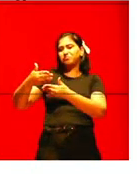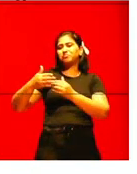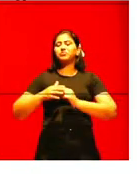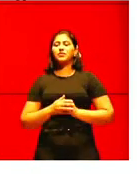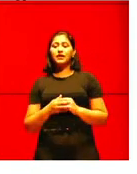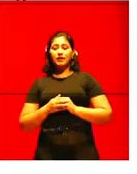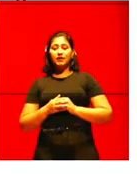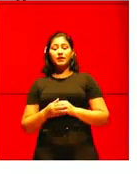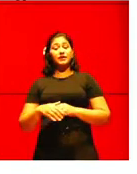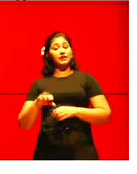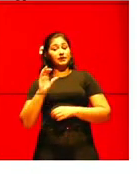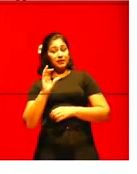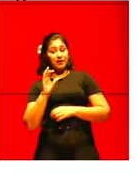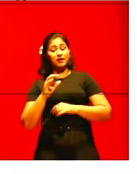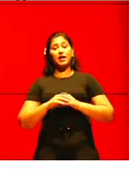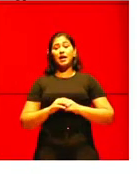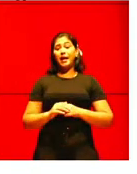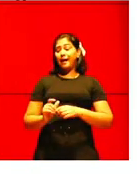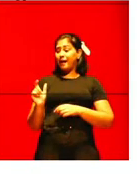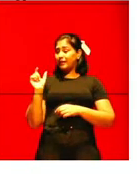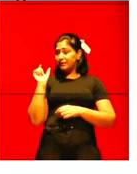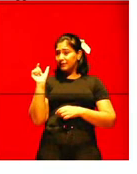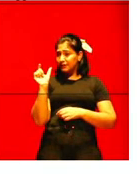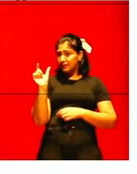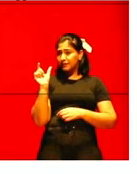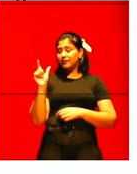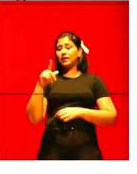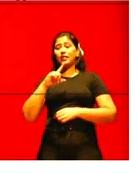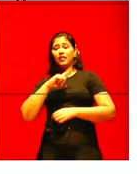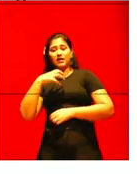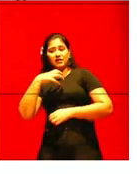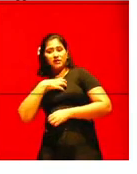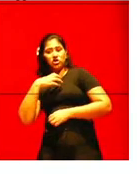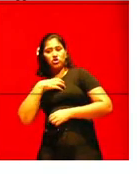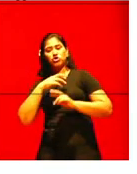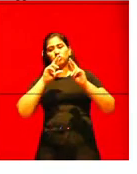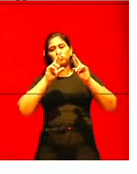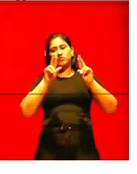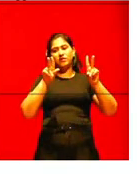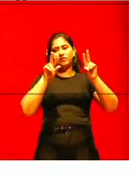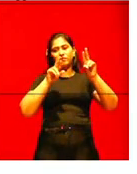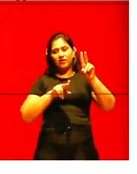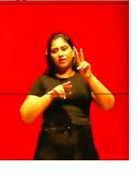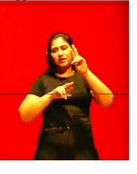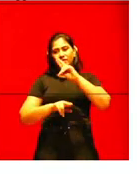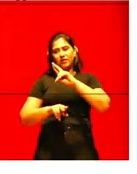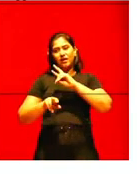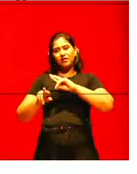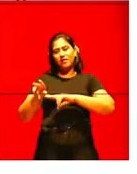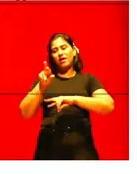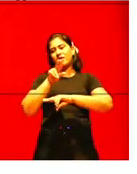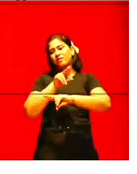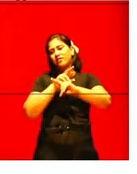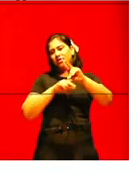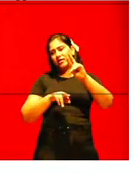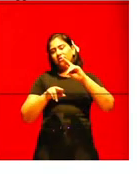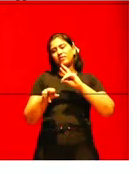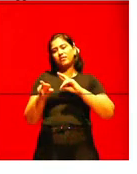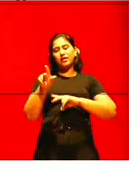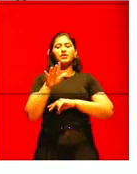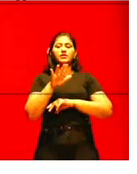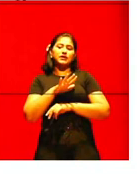C. O emprego de palavras com sentidos diferentes caracteriza a diversidade